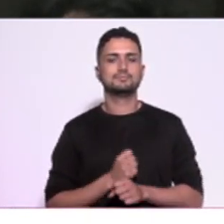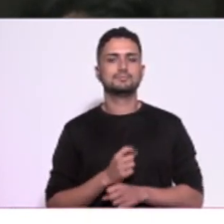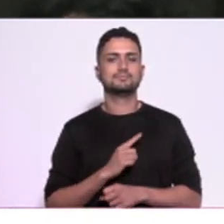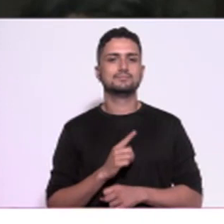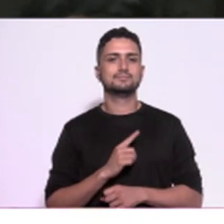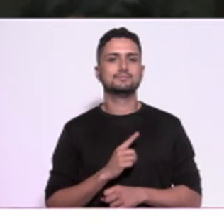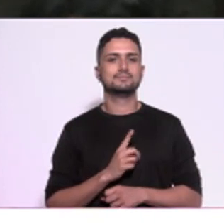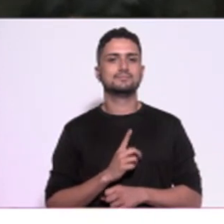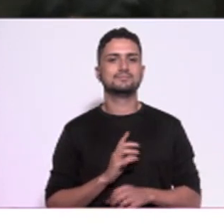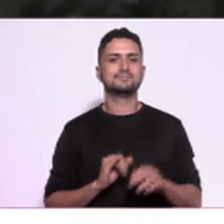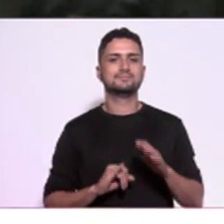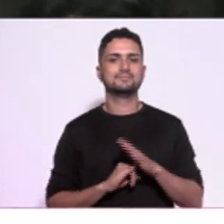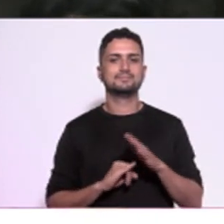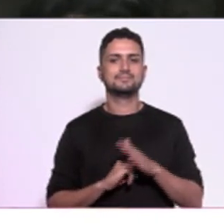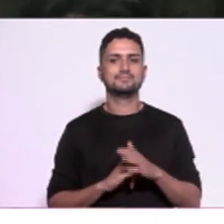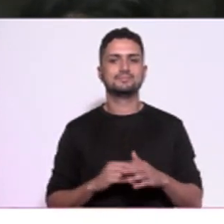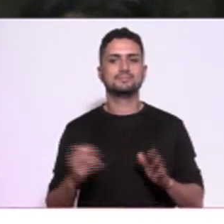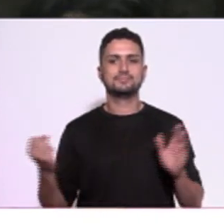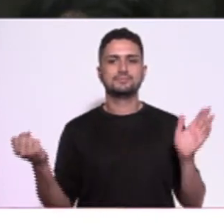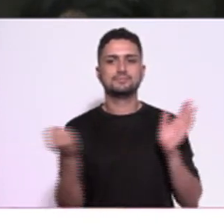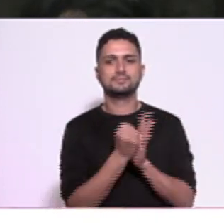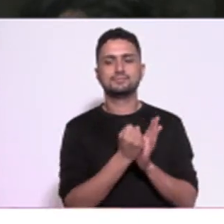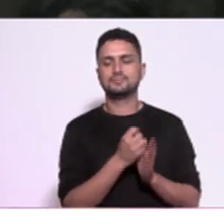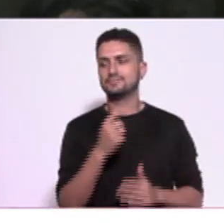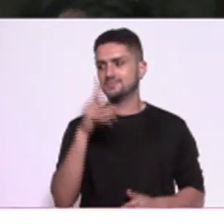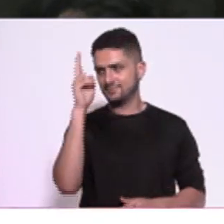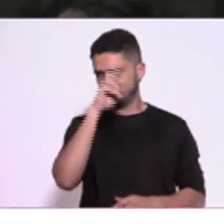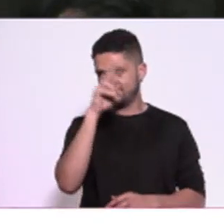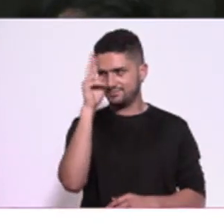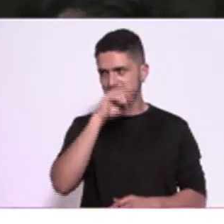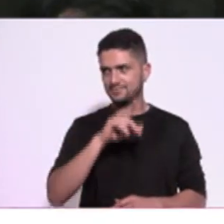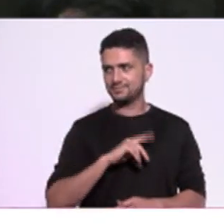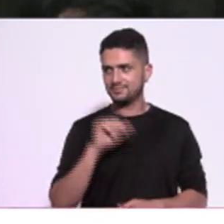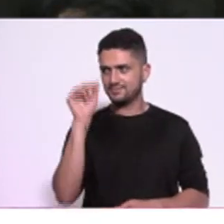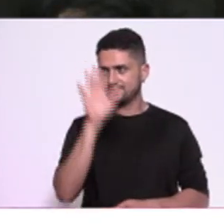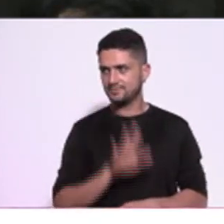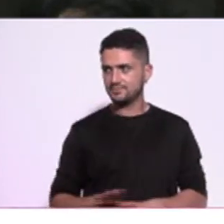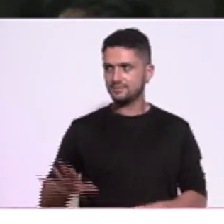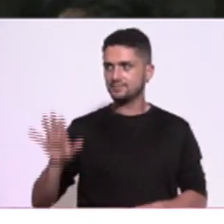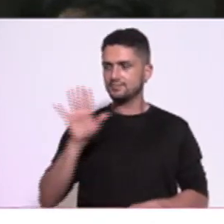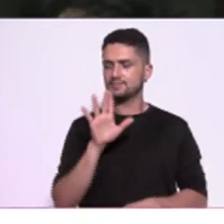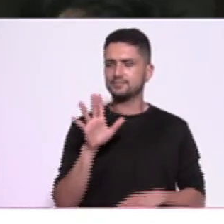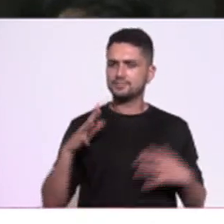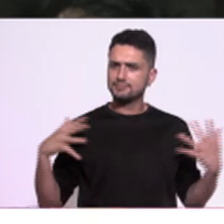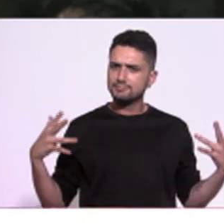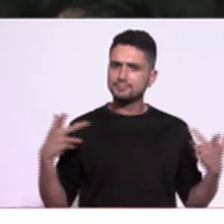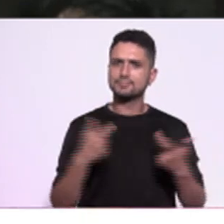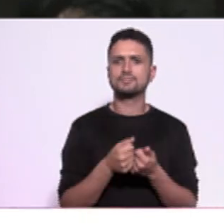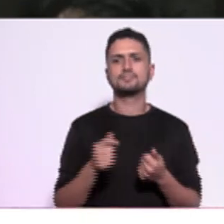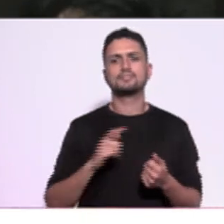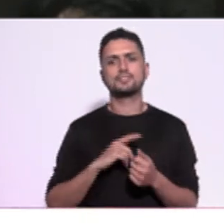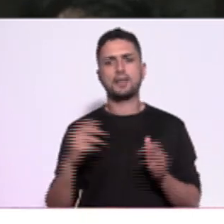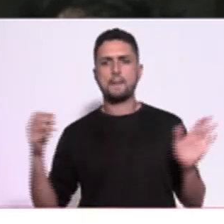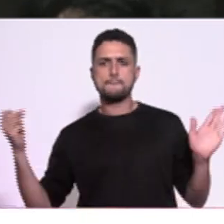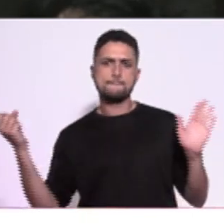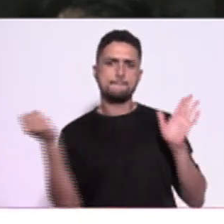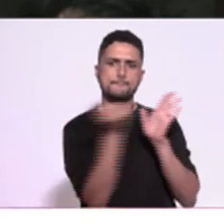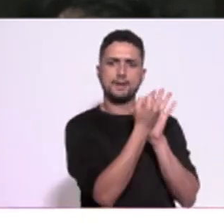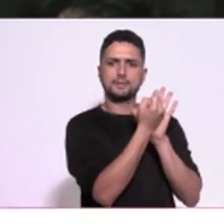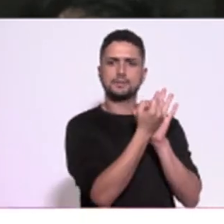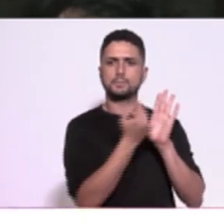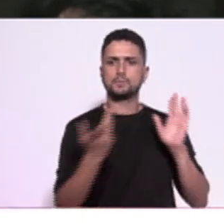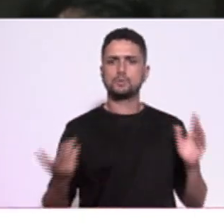do Patrimônio Histórico e Artístico Nacional. Um instituto fundamental para a preservação do patrimônio. Um